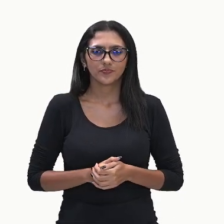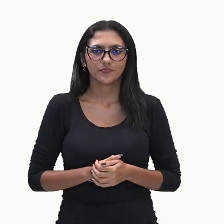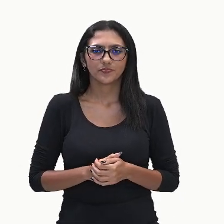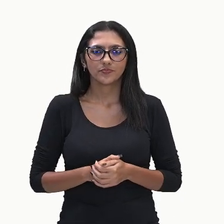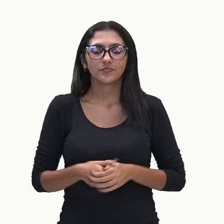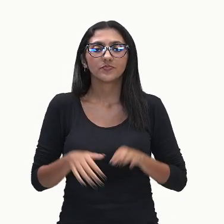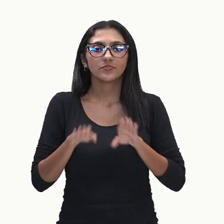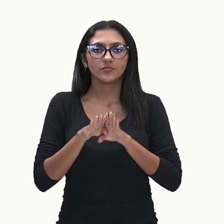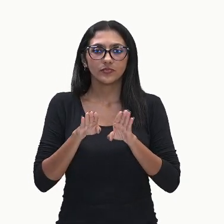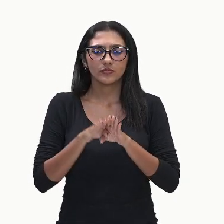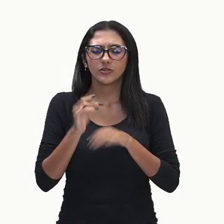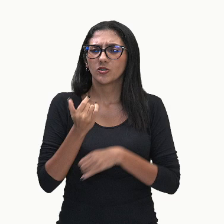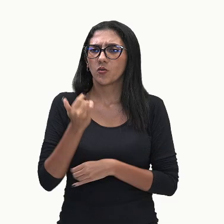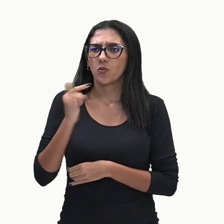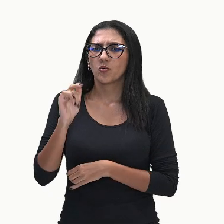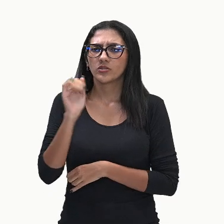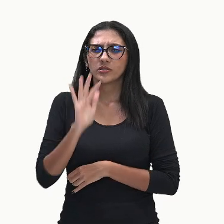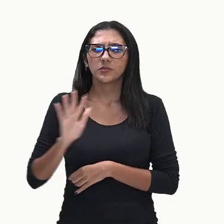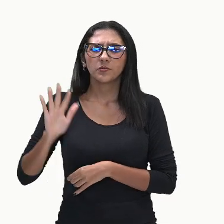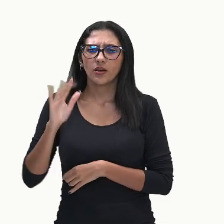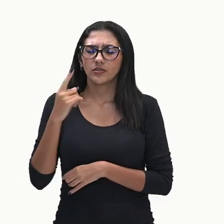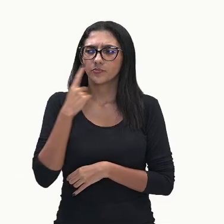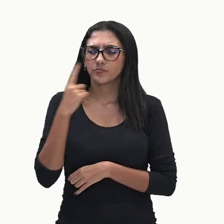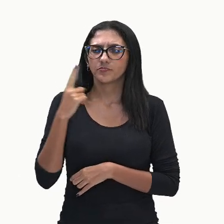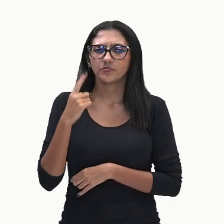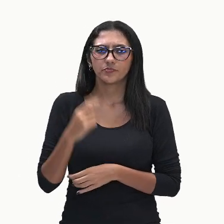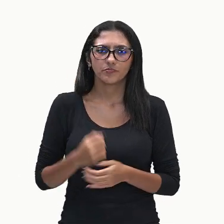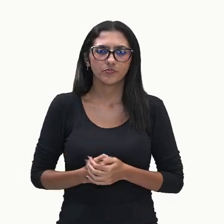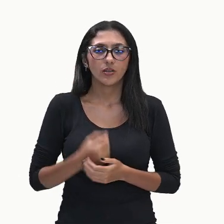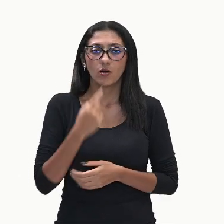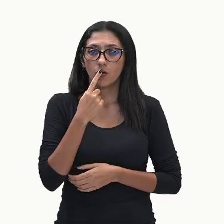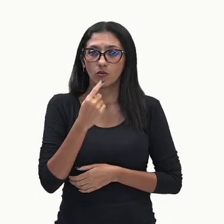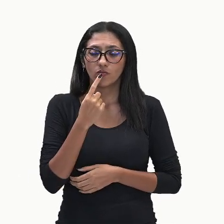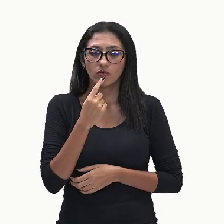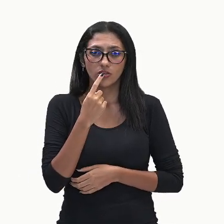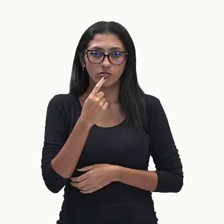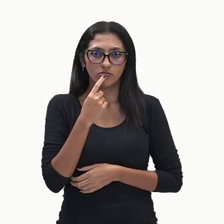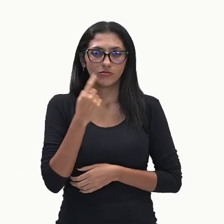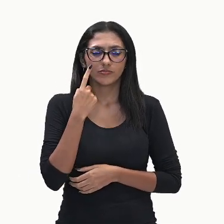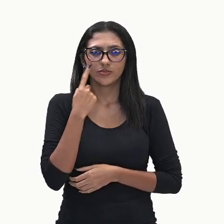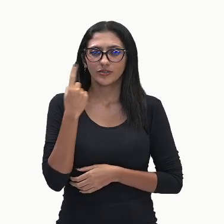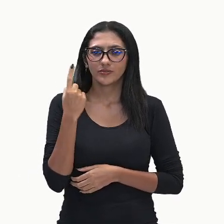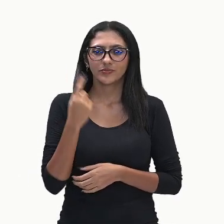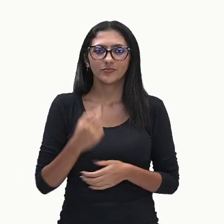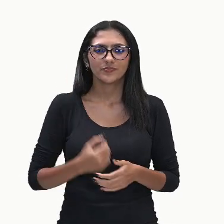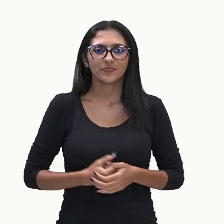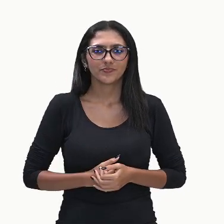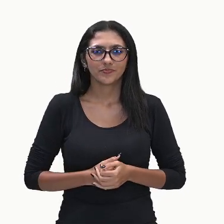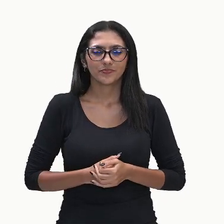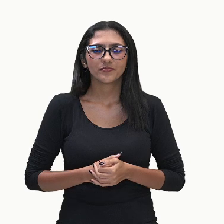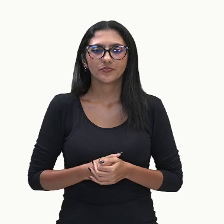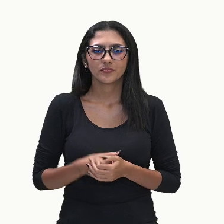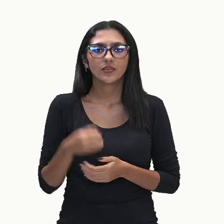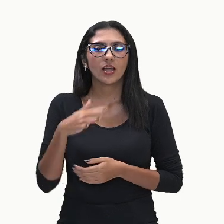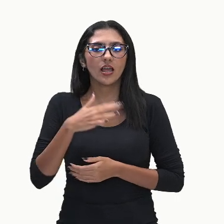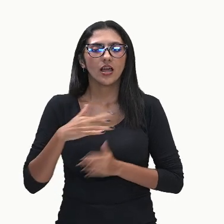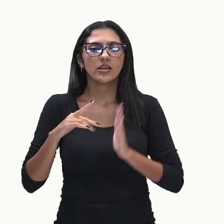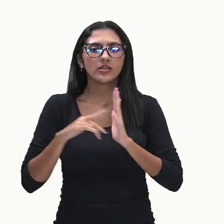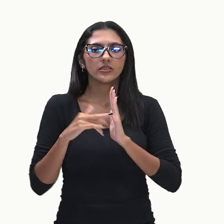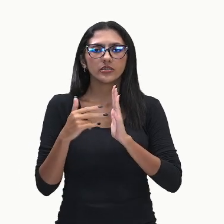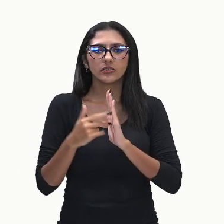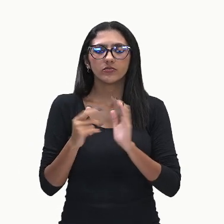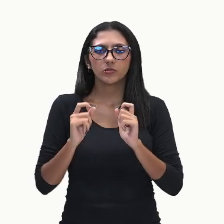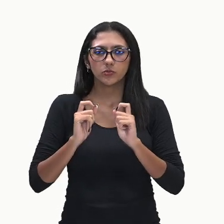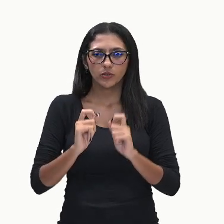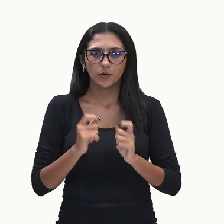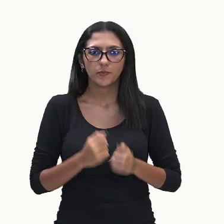temos essa outra figura aqui em cima, que eu vou destacá-la aqui em vermelho, que é equivalente à